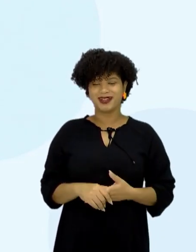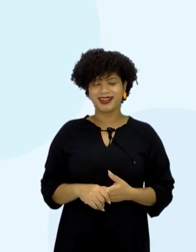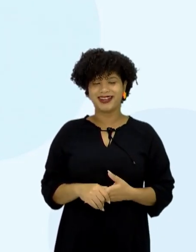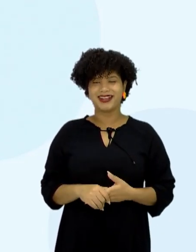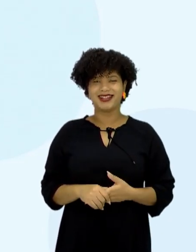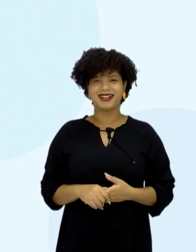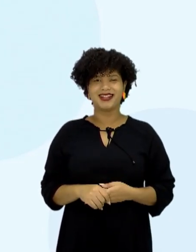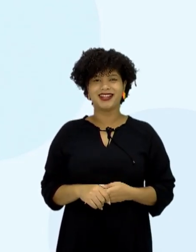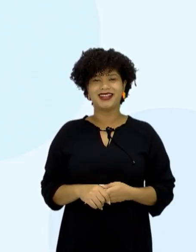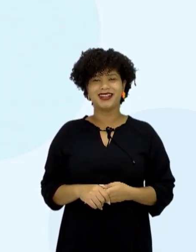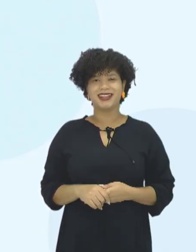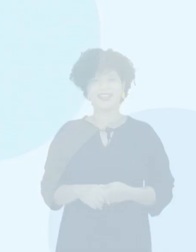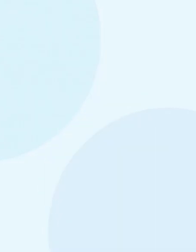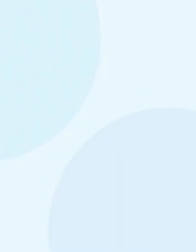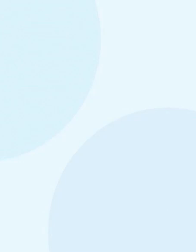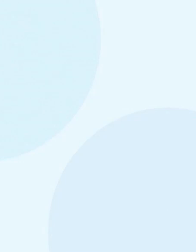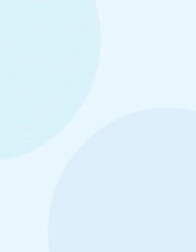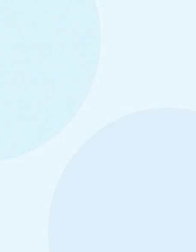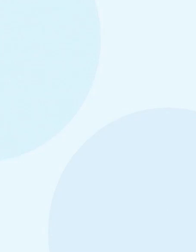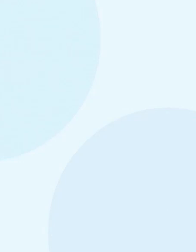pergunta.